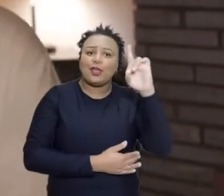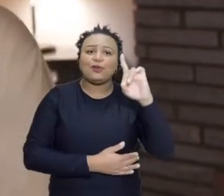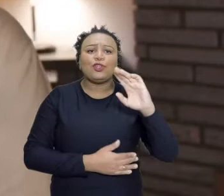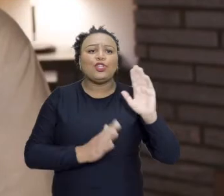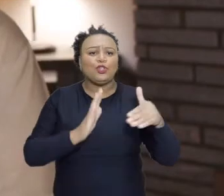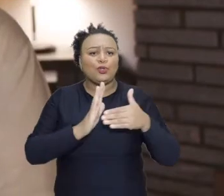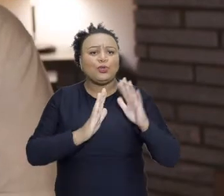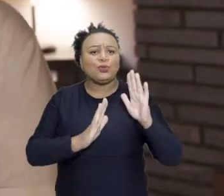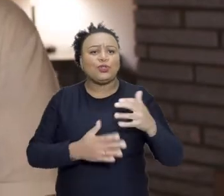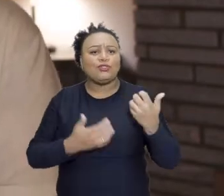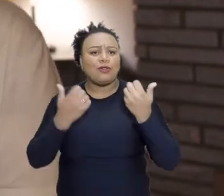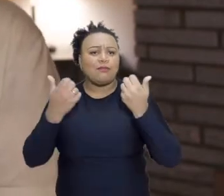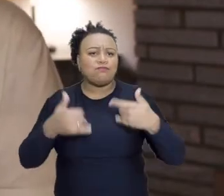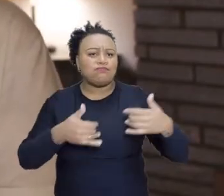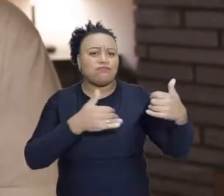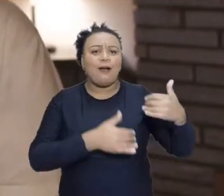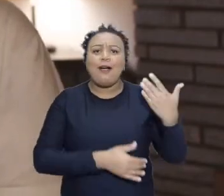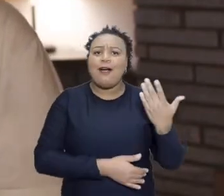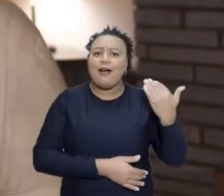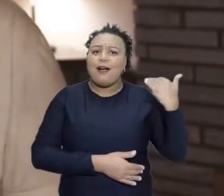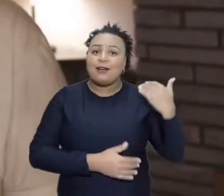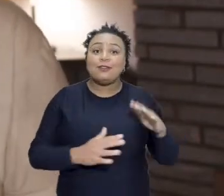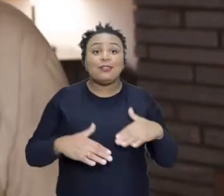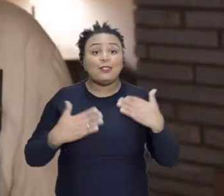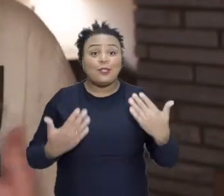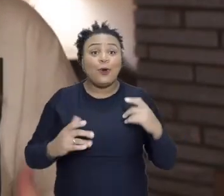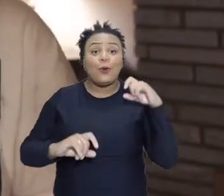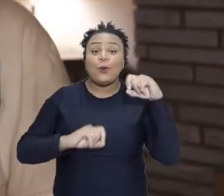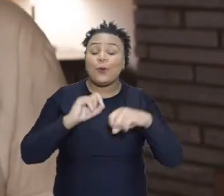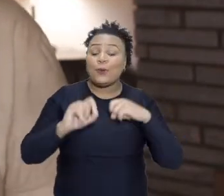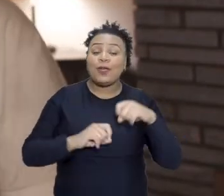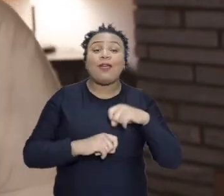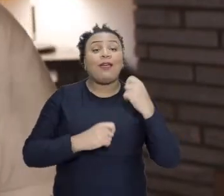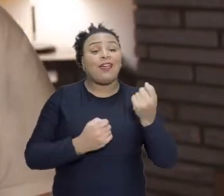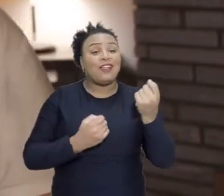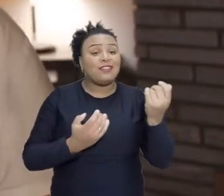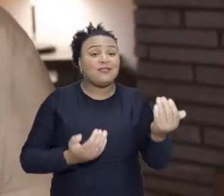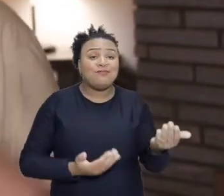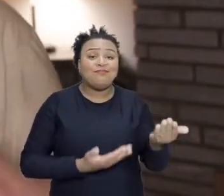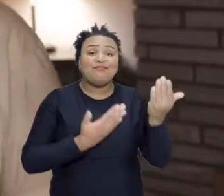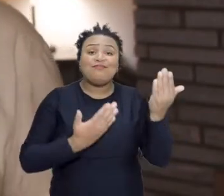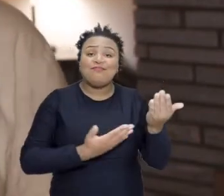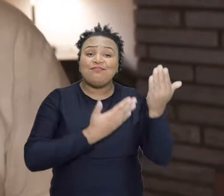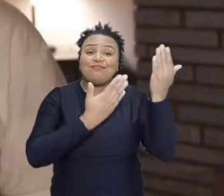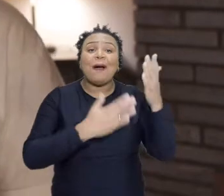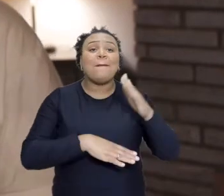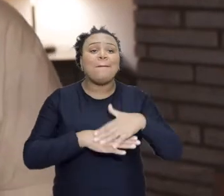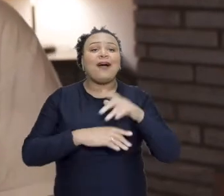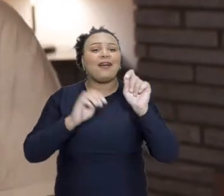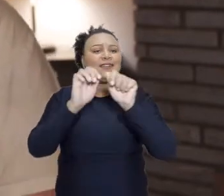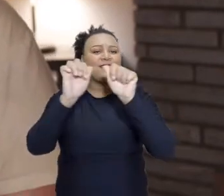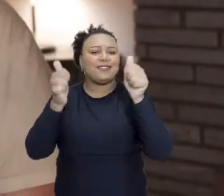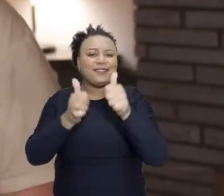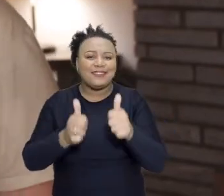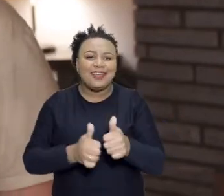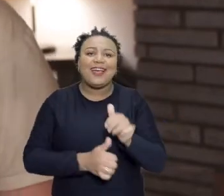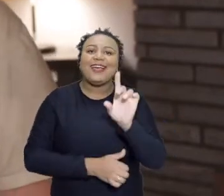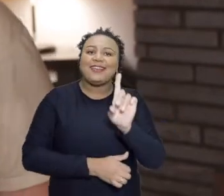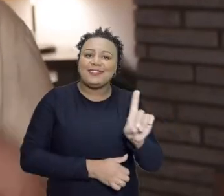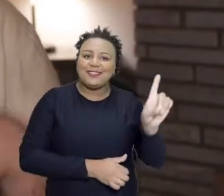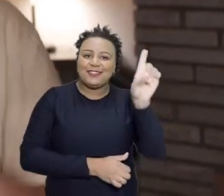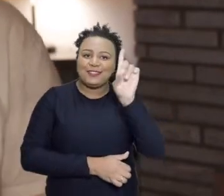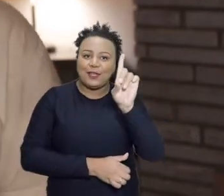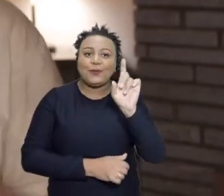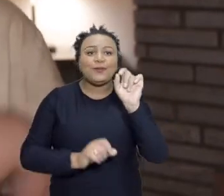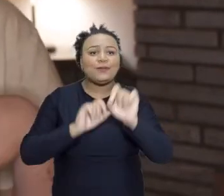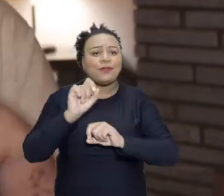falou até aqui. Então eles acabavam cultivando ainda mais essas estátuas, esses deuses, que